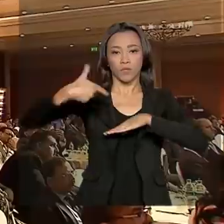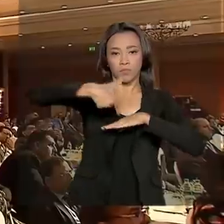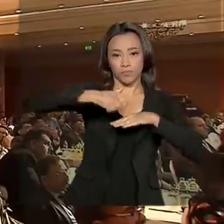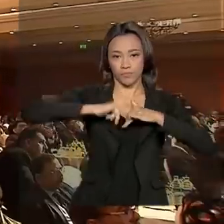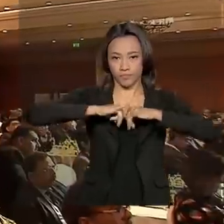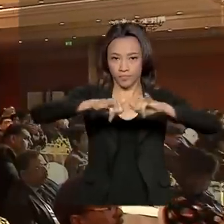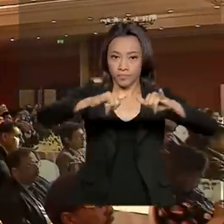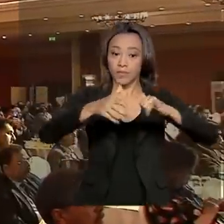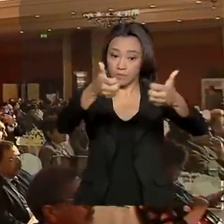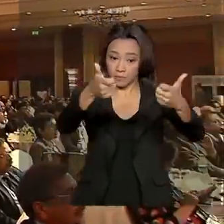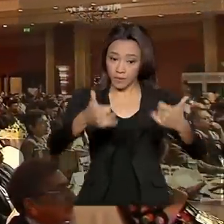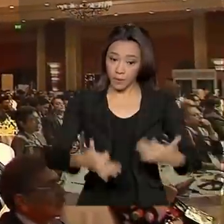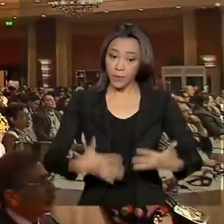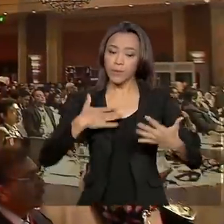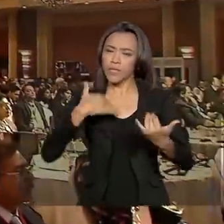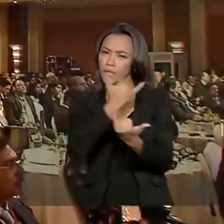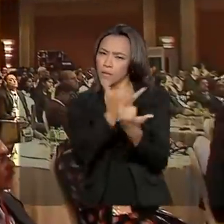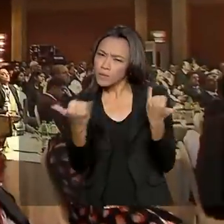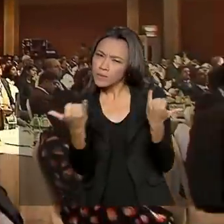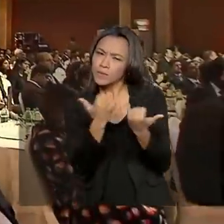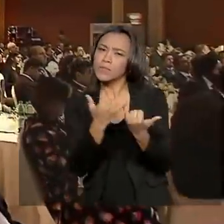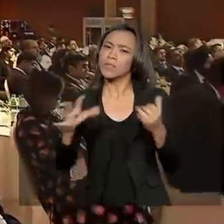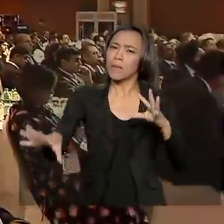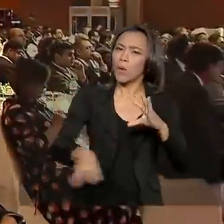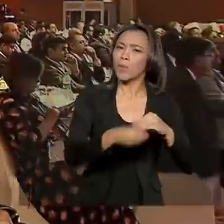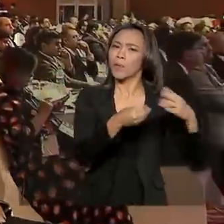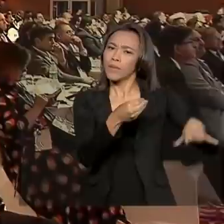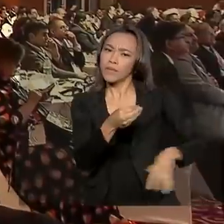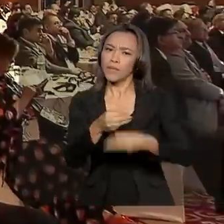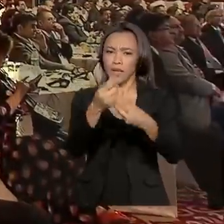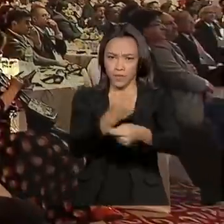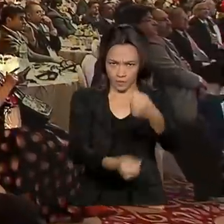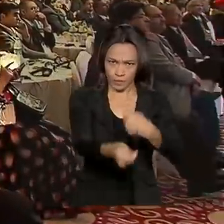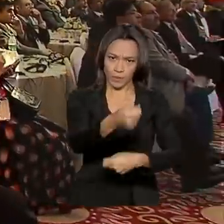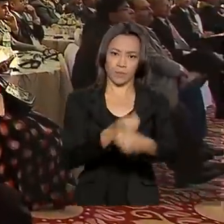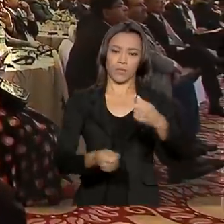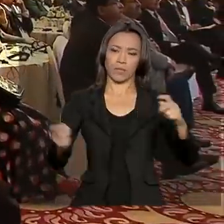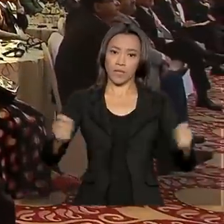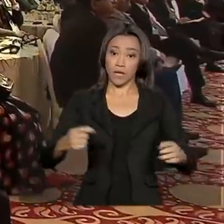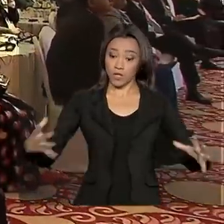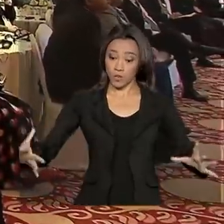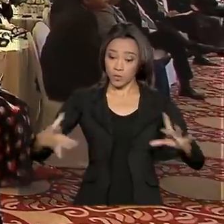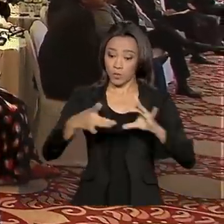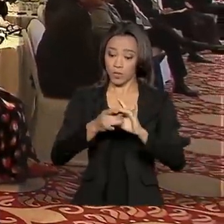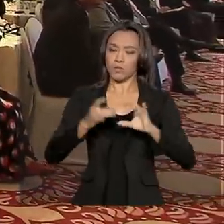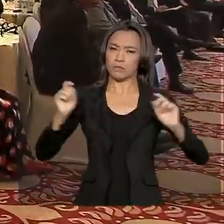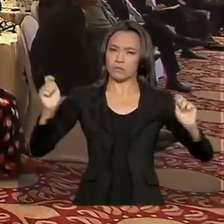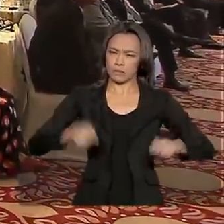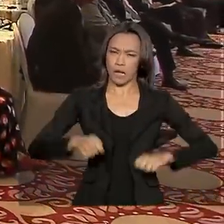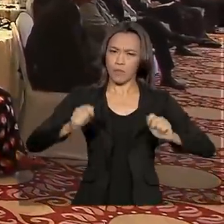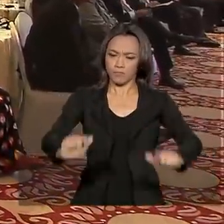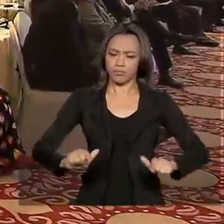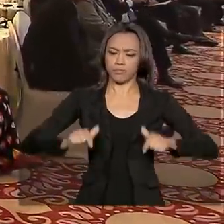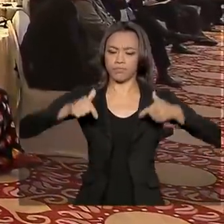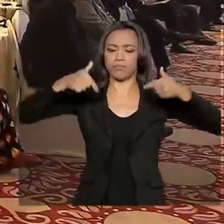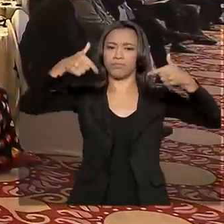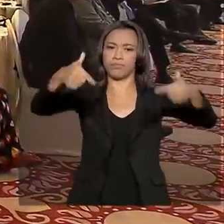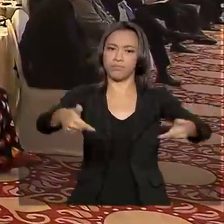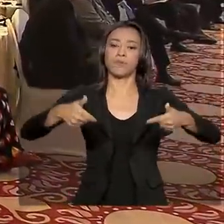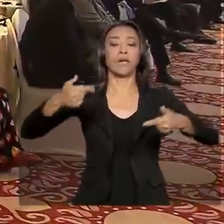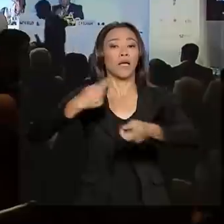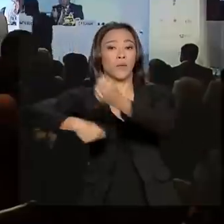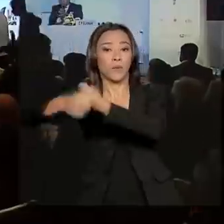Brasil têm economias complementares e que juntas podem impulsionar o desenvolvimento econômico e social para as